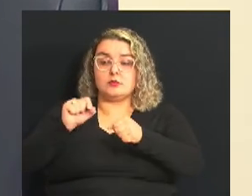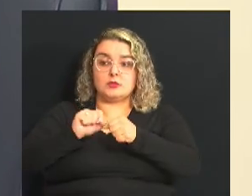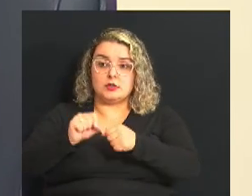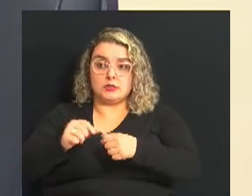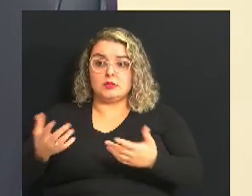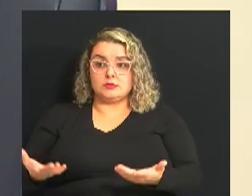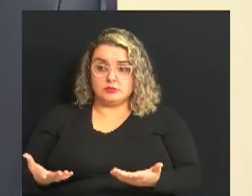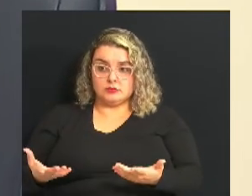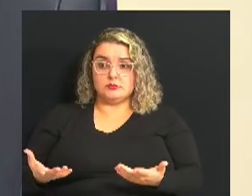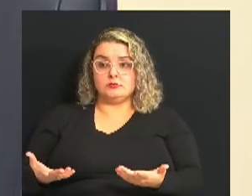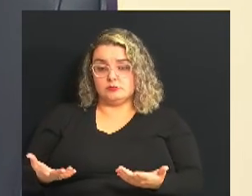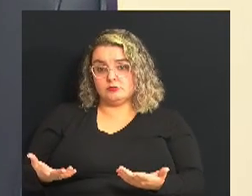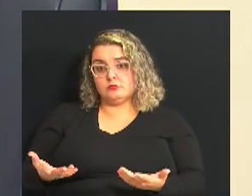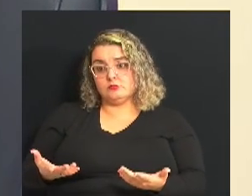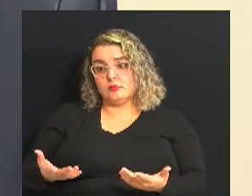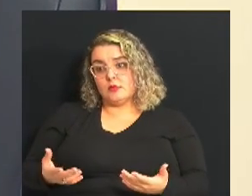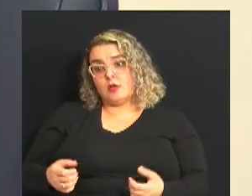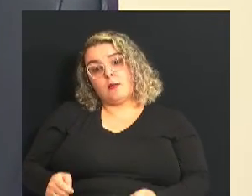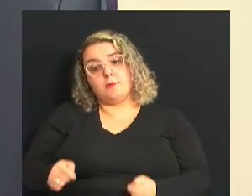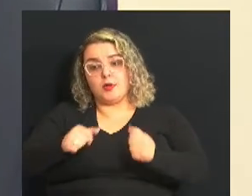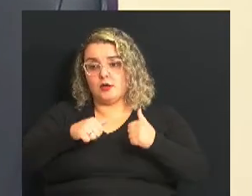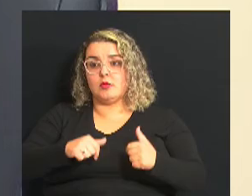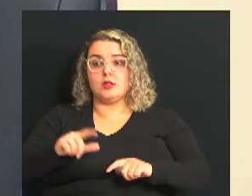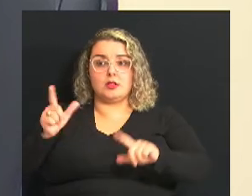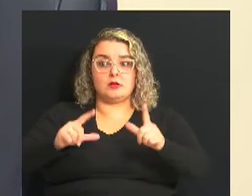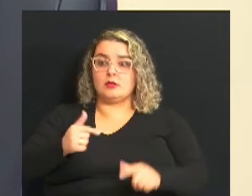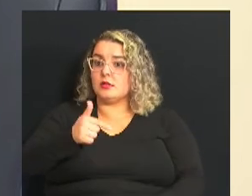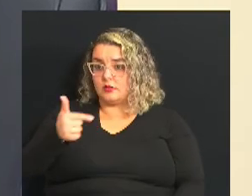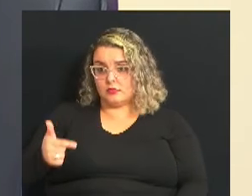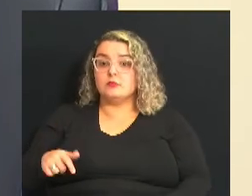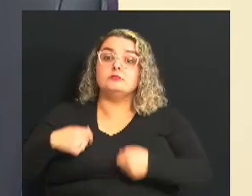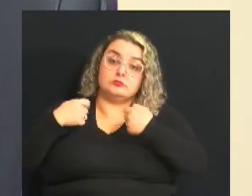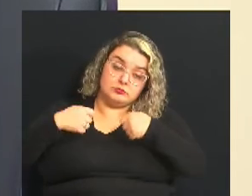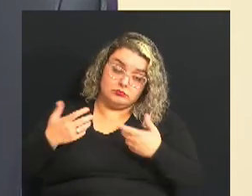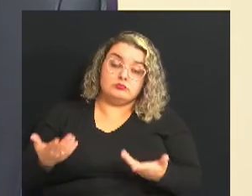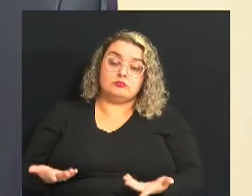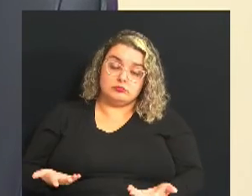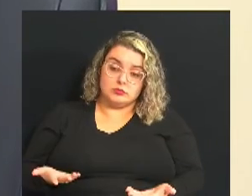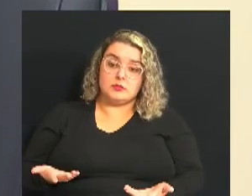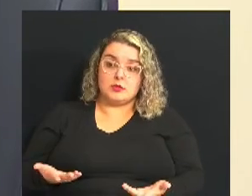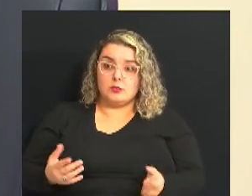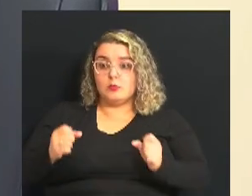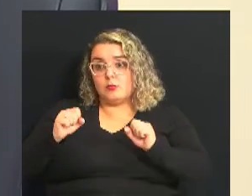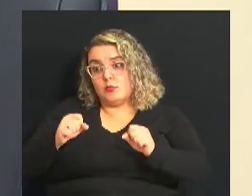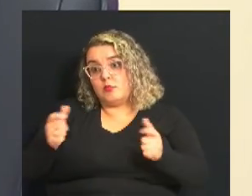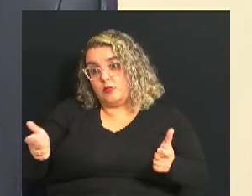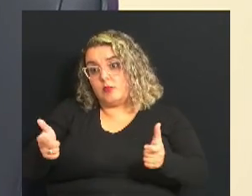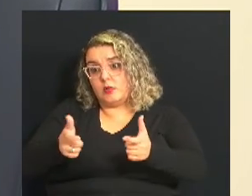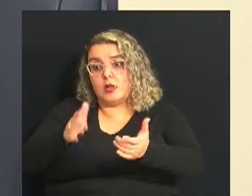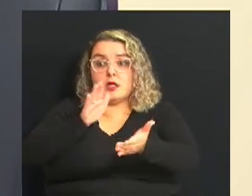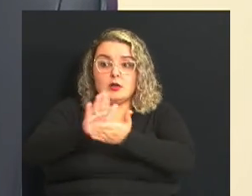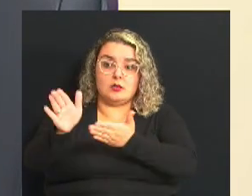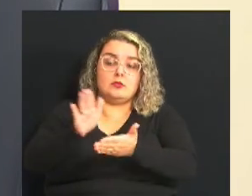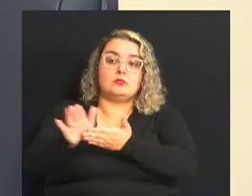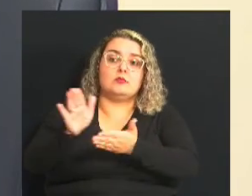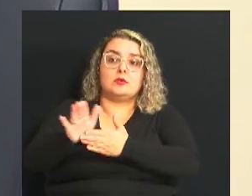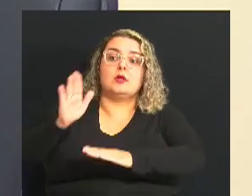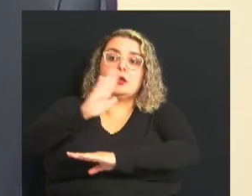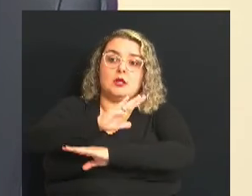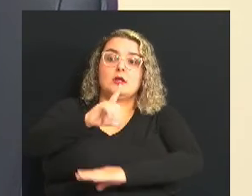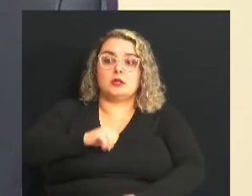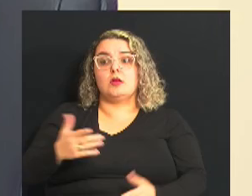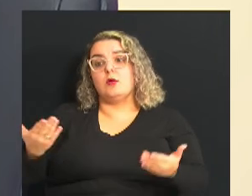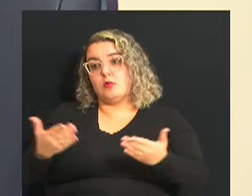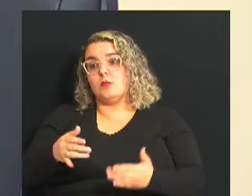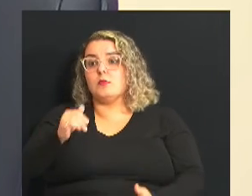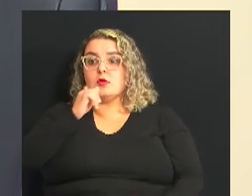traria benefícios que hoje a TV não tem e precisa, e também poderia minimizar custos que a Câmara tem hoje, como, por